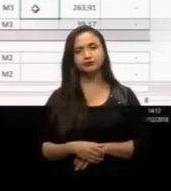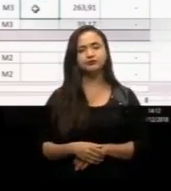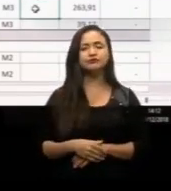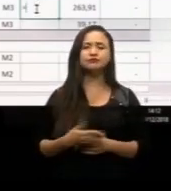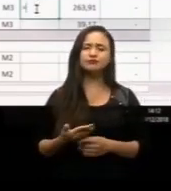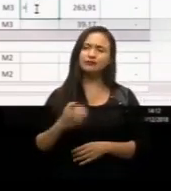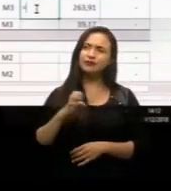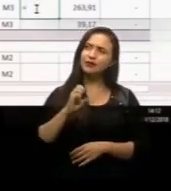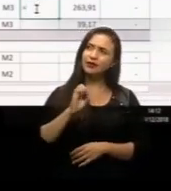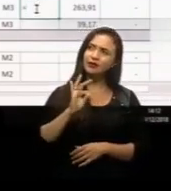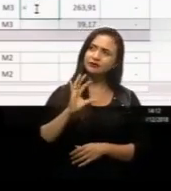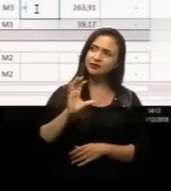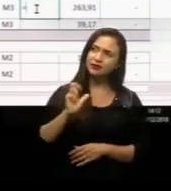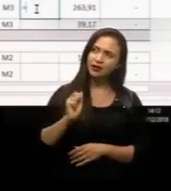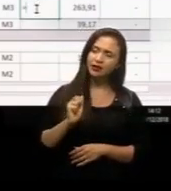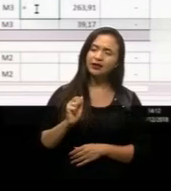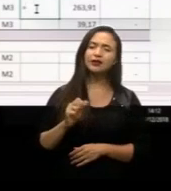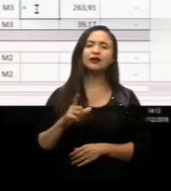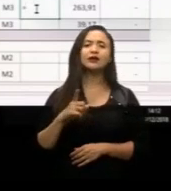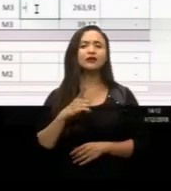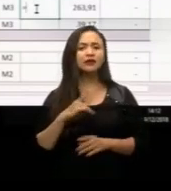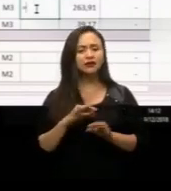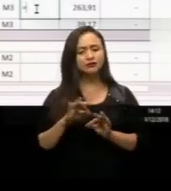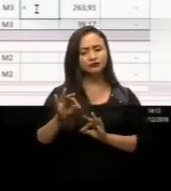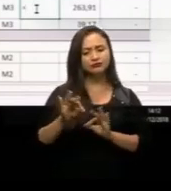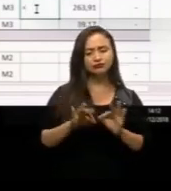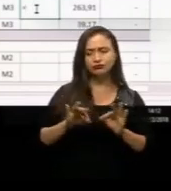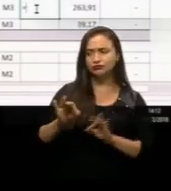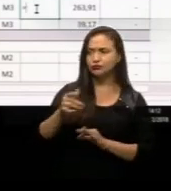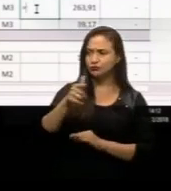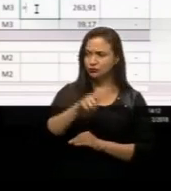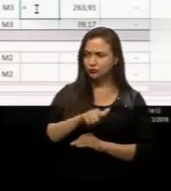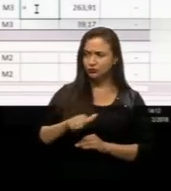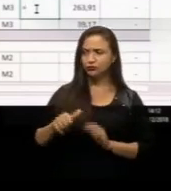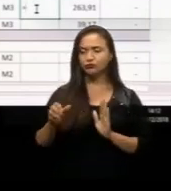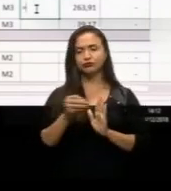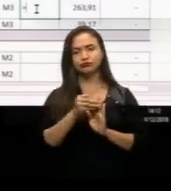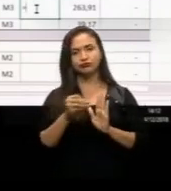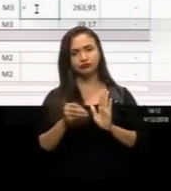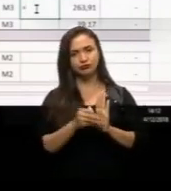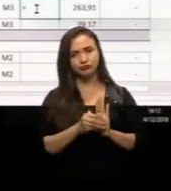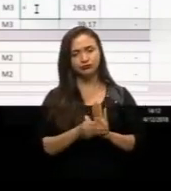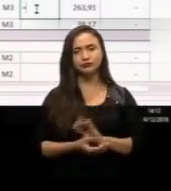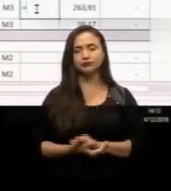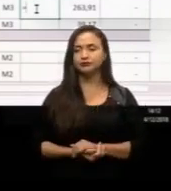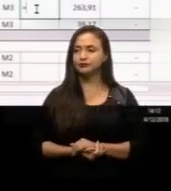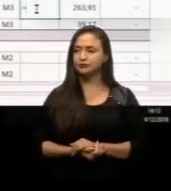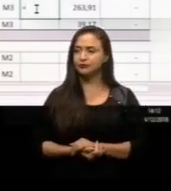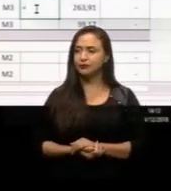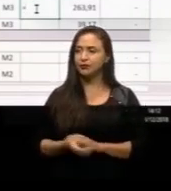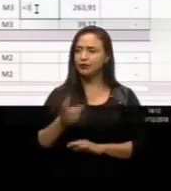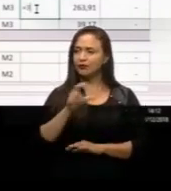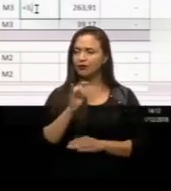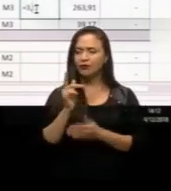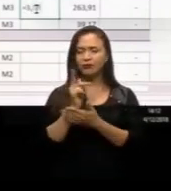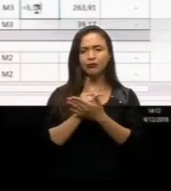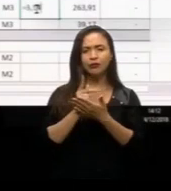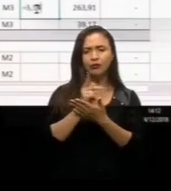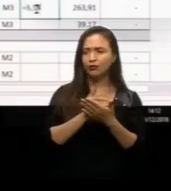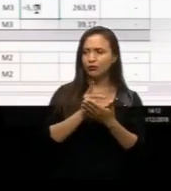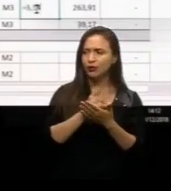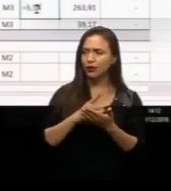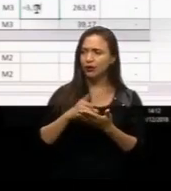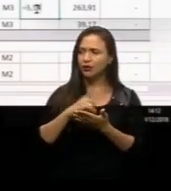ela é uma circunferência, então, πr ao quadrado de novo, multiplicado pela cota. Então, a gente acha a área com πr